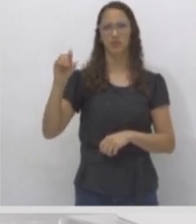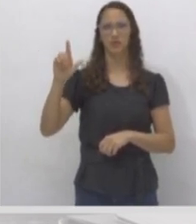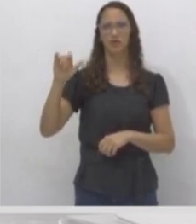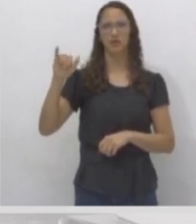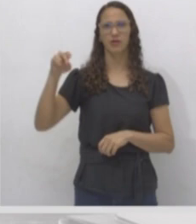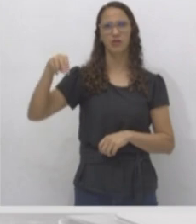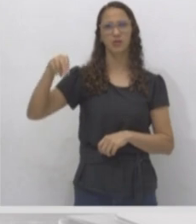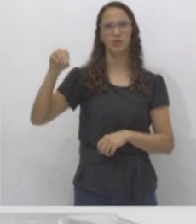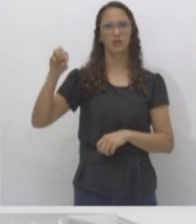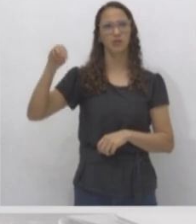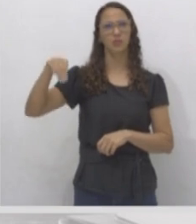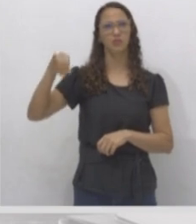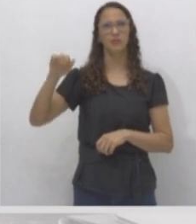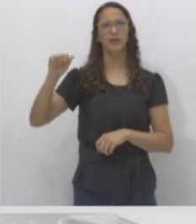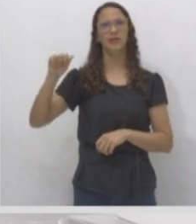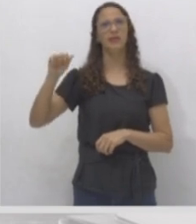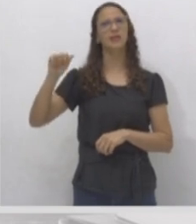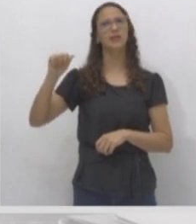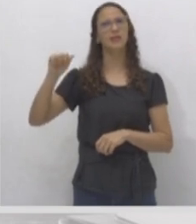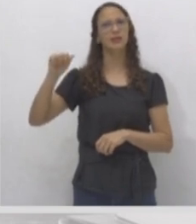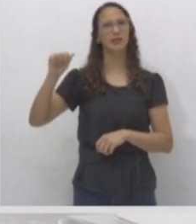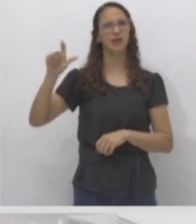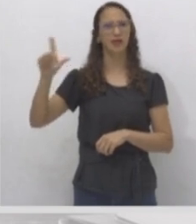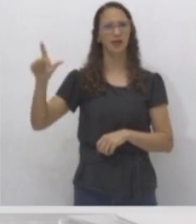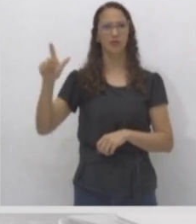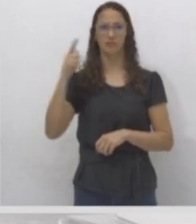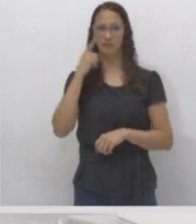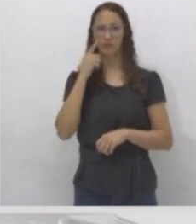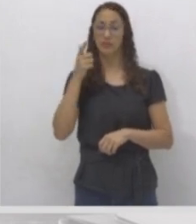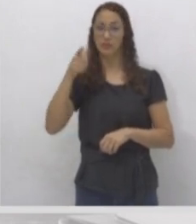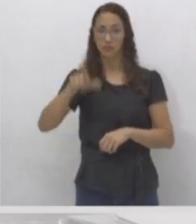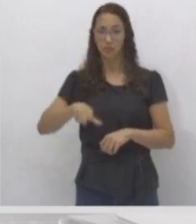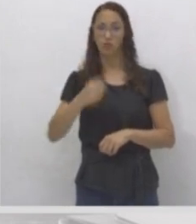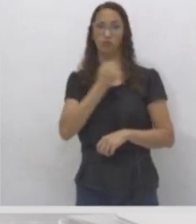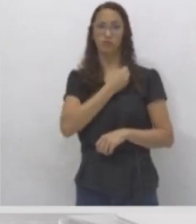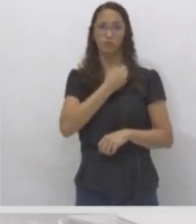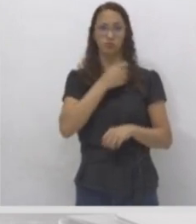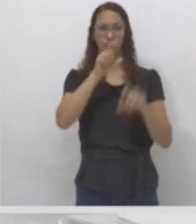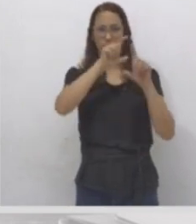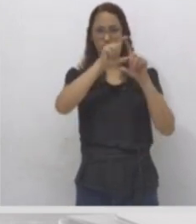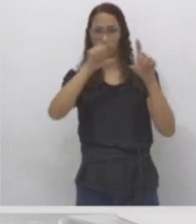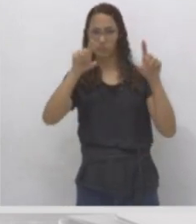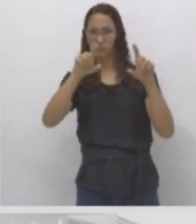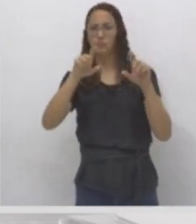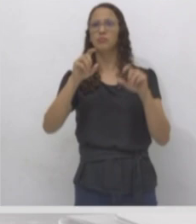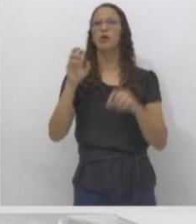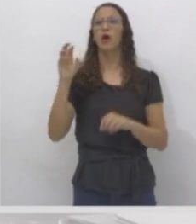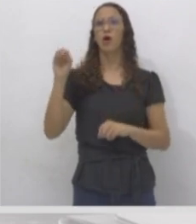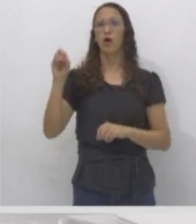as letrinhas de cada ordem em cima dele e fazer a representação por meio dos